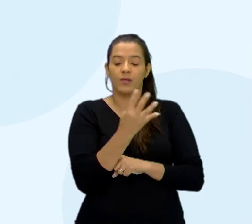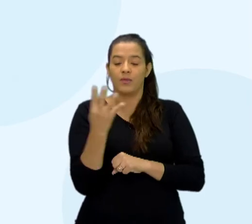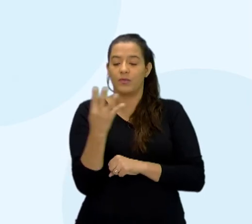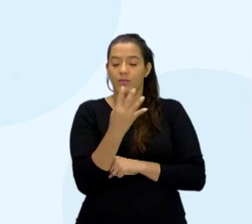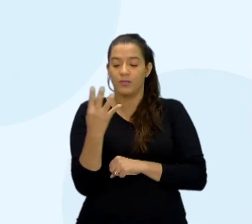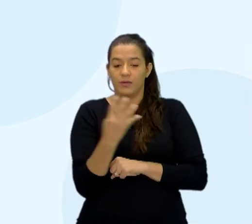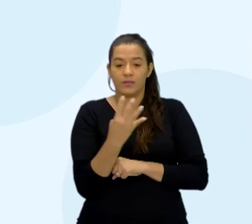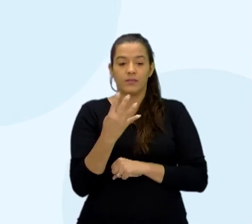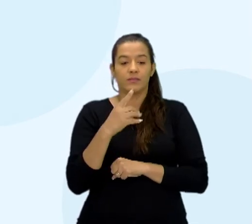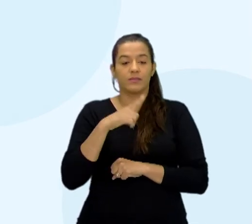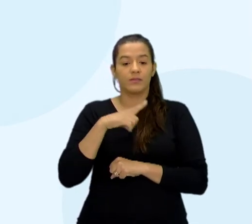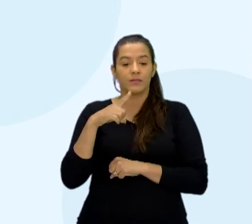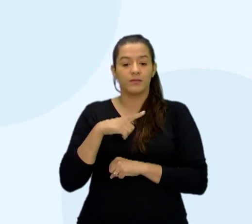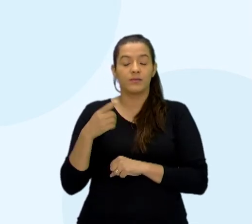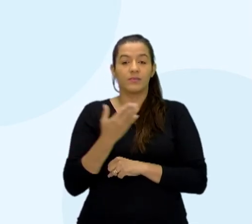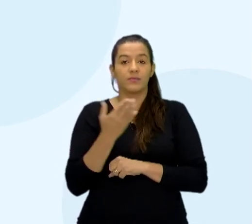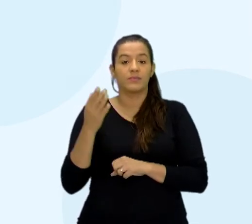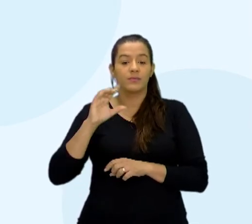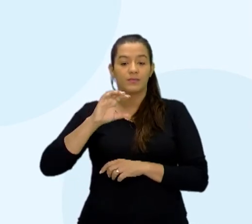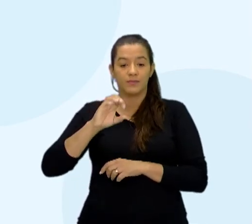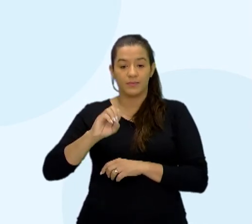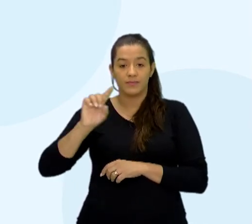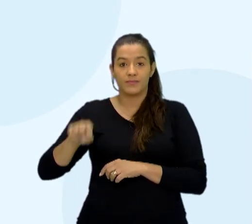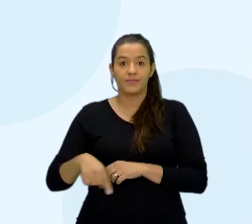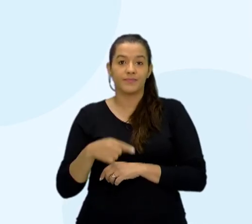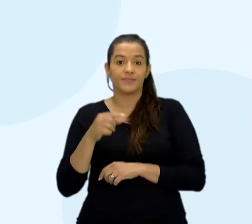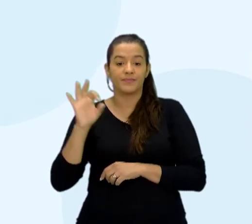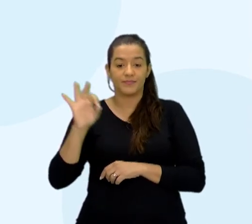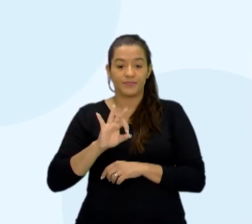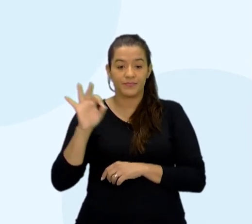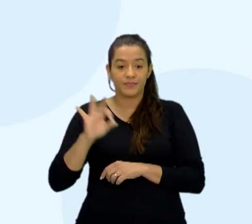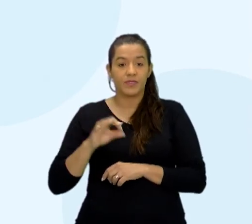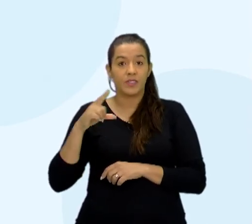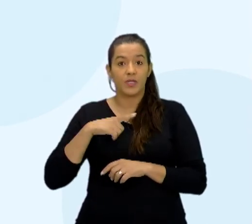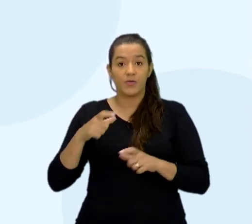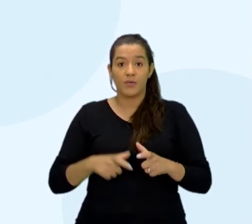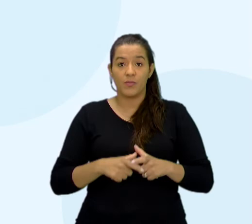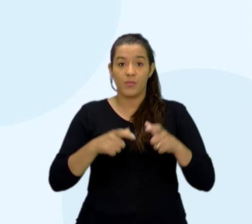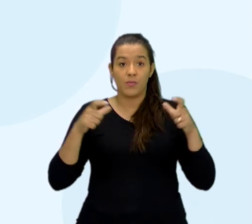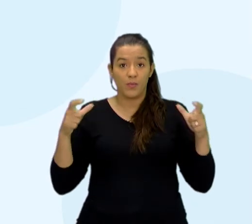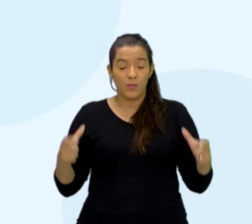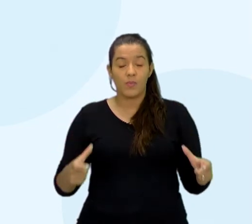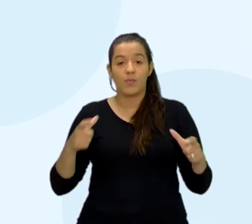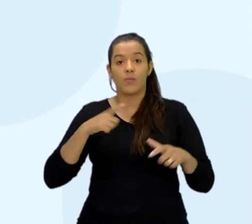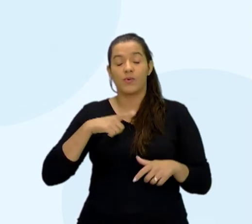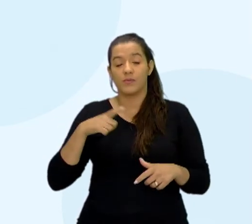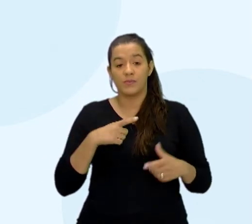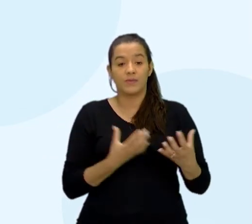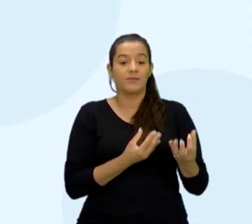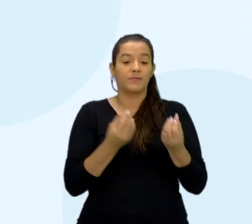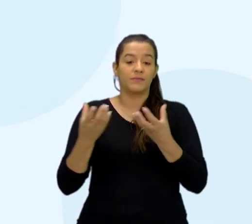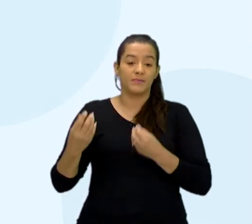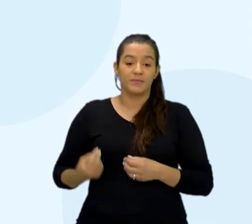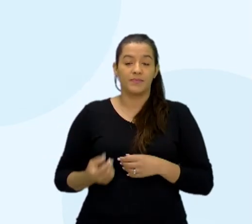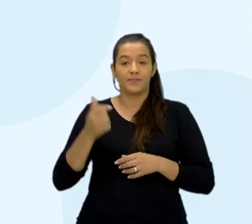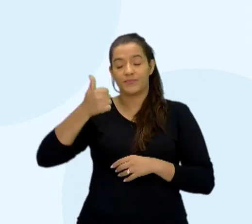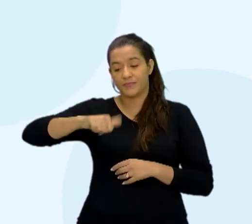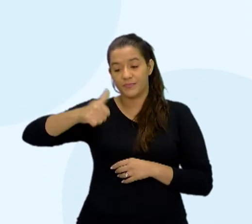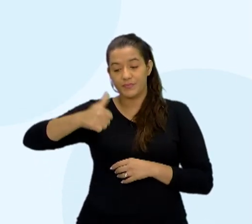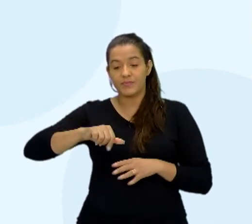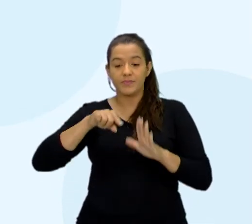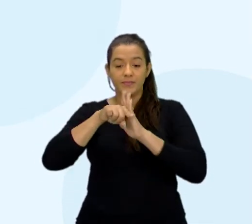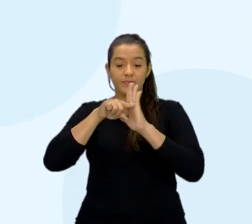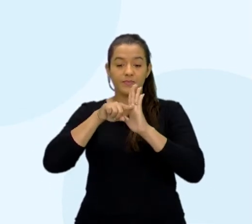44,7%, o que nos permite afirmar que houve um significativo aumento na devastação nos 10 anos analisados. O que